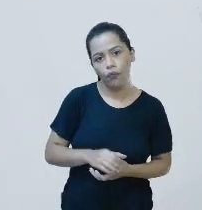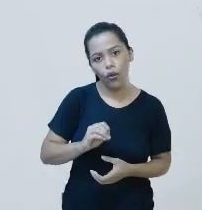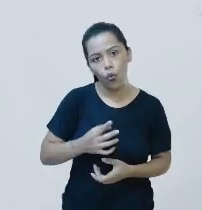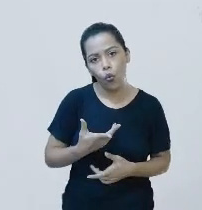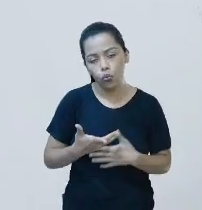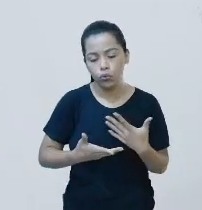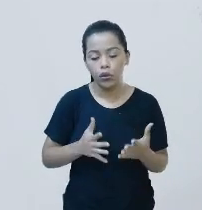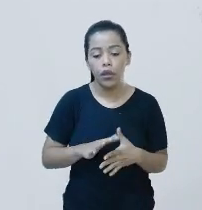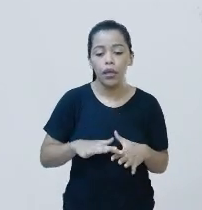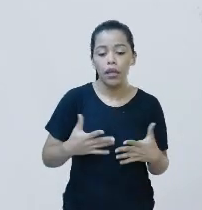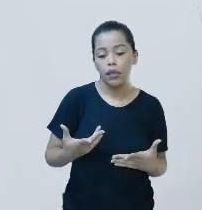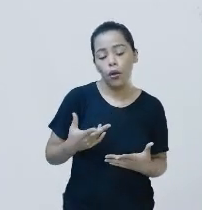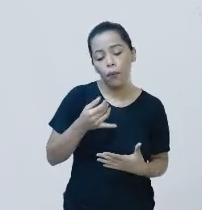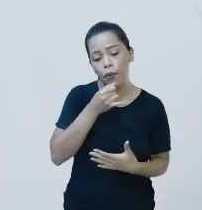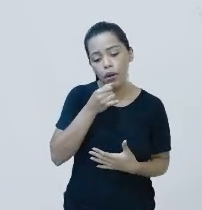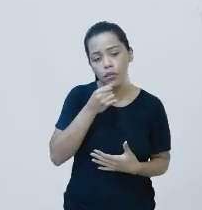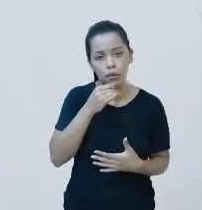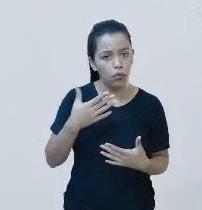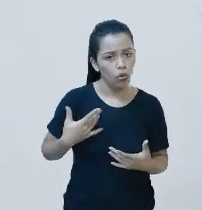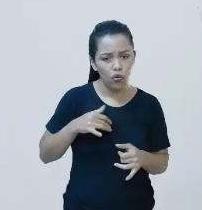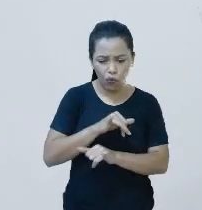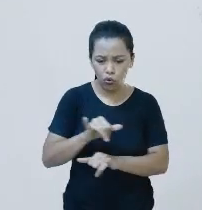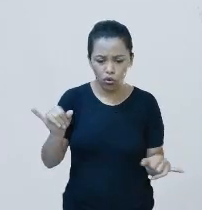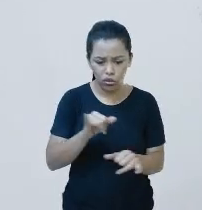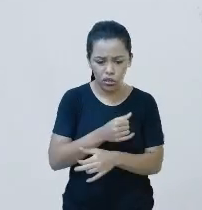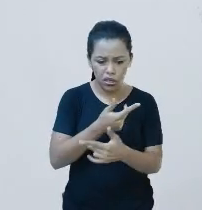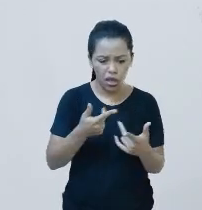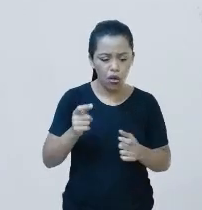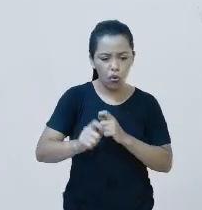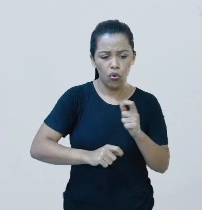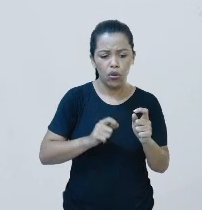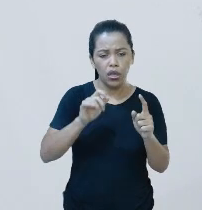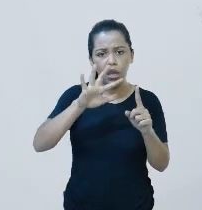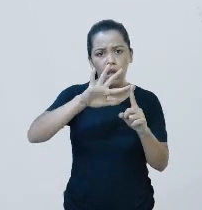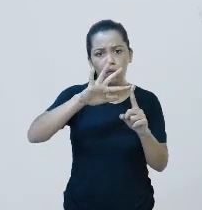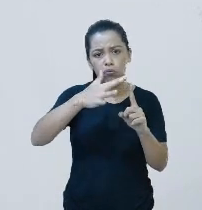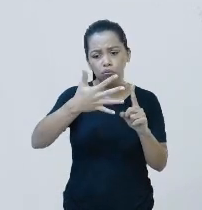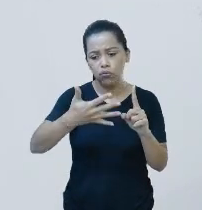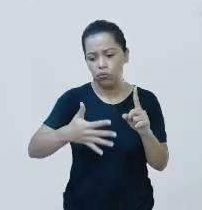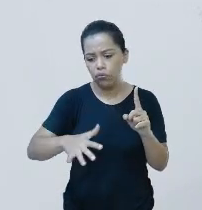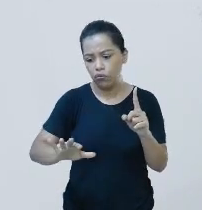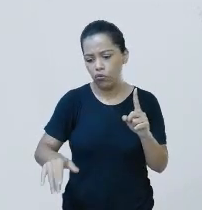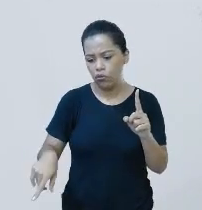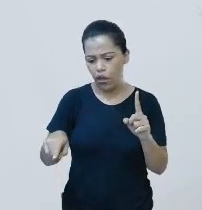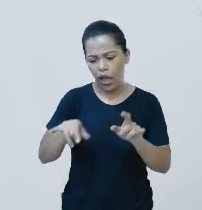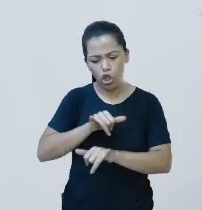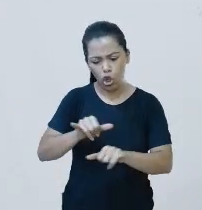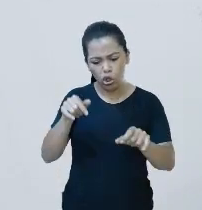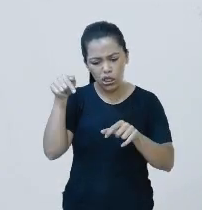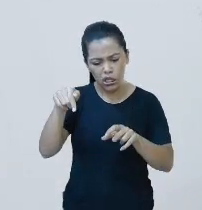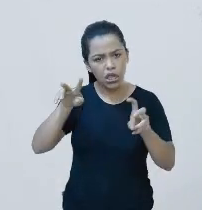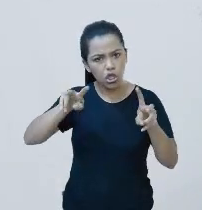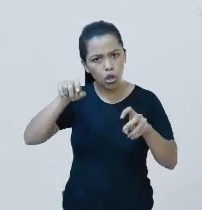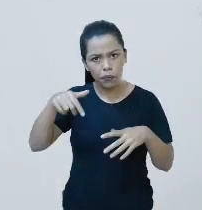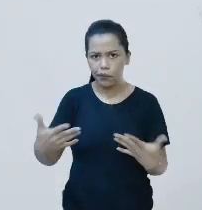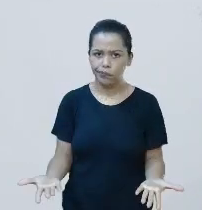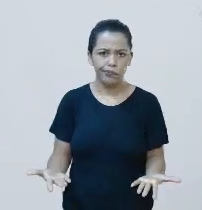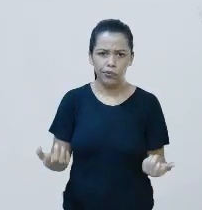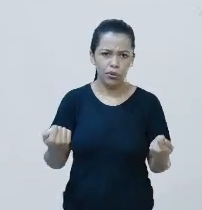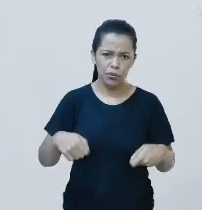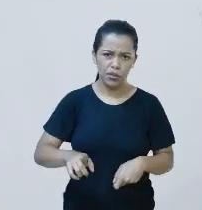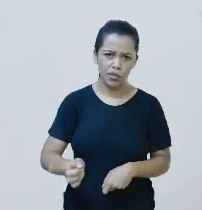se noticiar, por exemplo, que caiu uma folhinha de uma árvore. Isso é um fato que acontece diariamente, mas não é